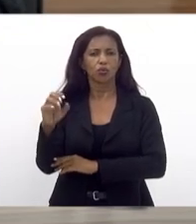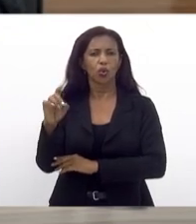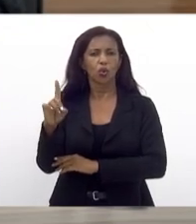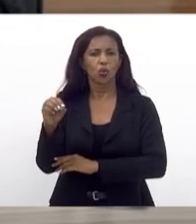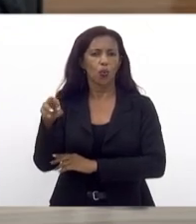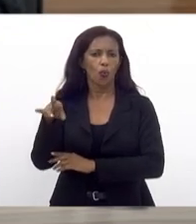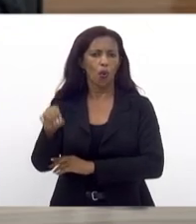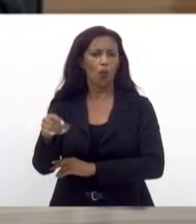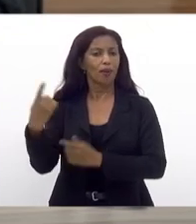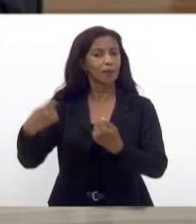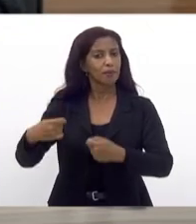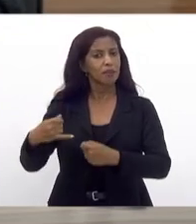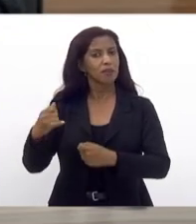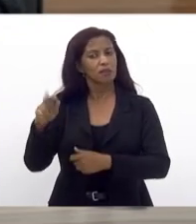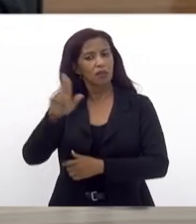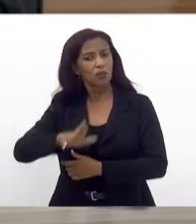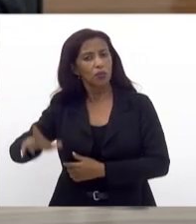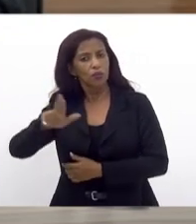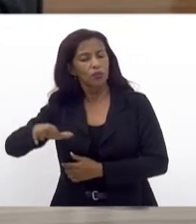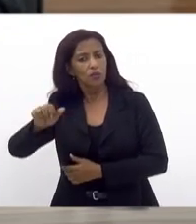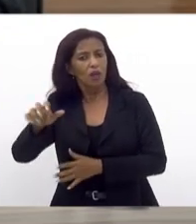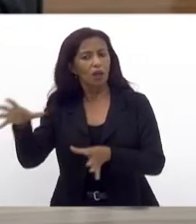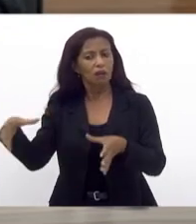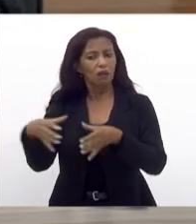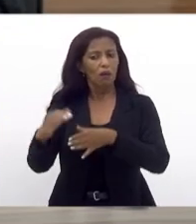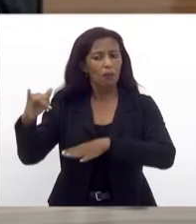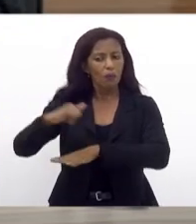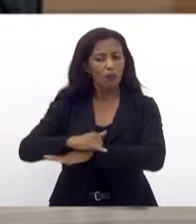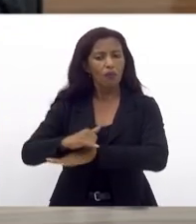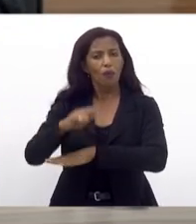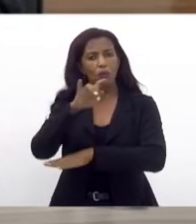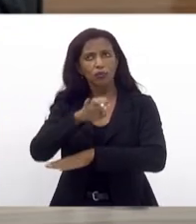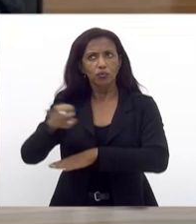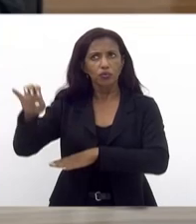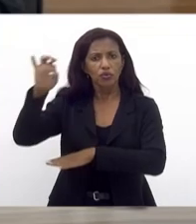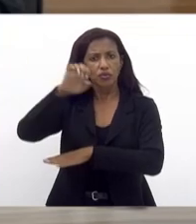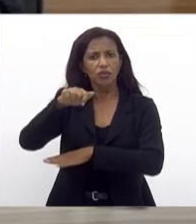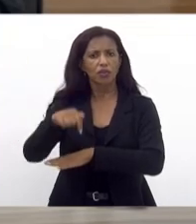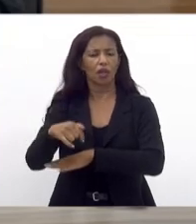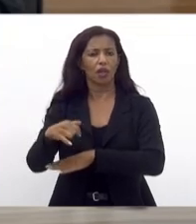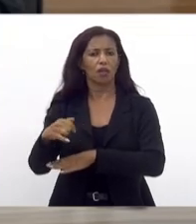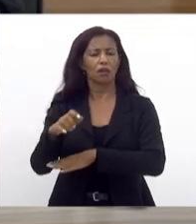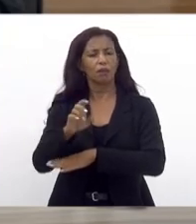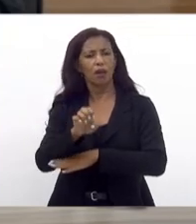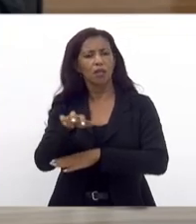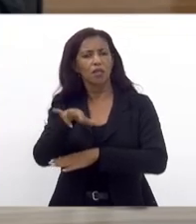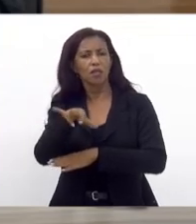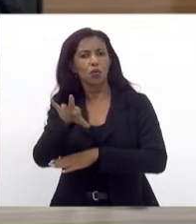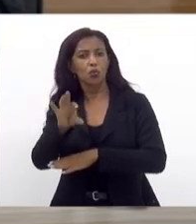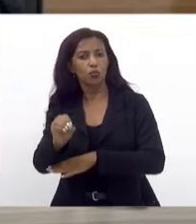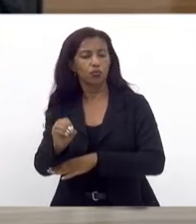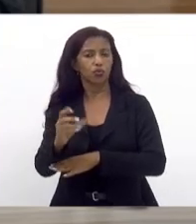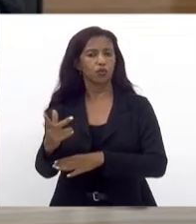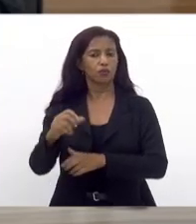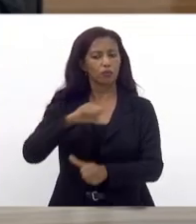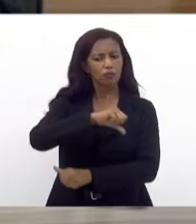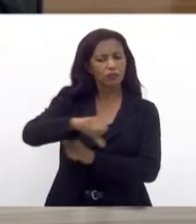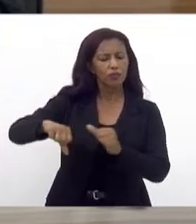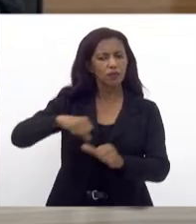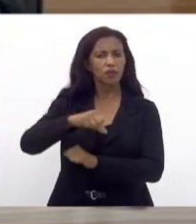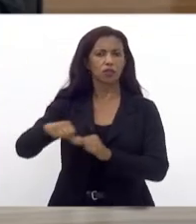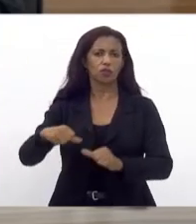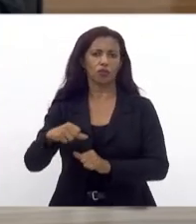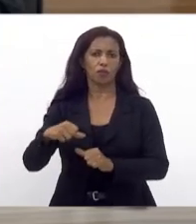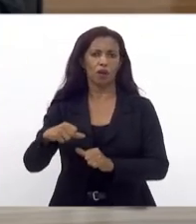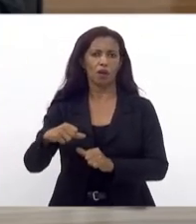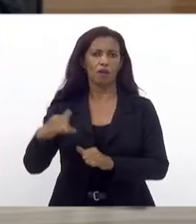ele tem que ser usado para os voos regionais, aviação executiva, não querer transformá-lo em um